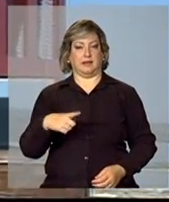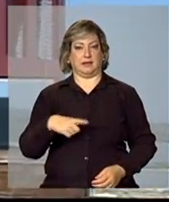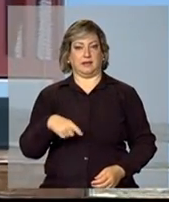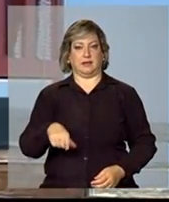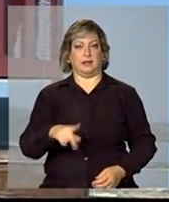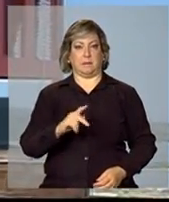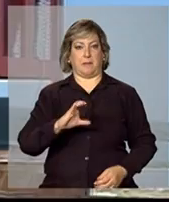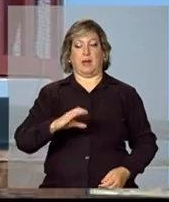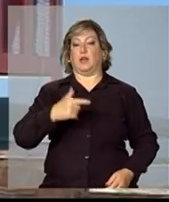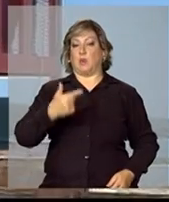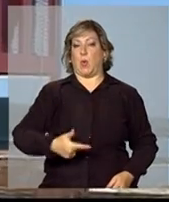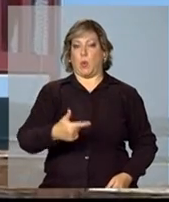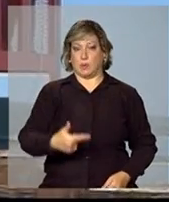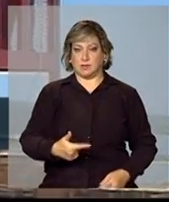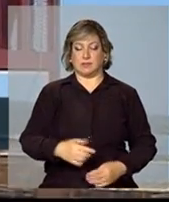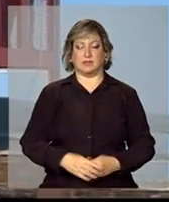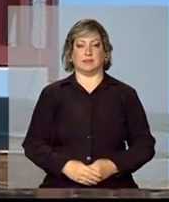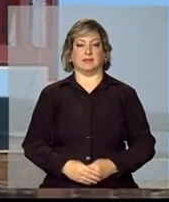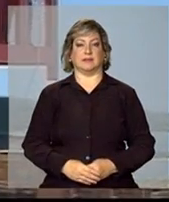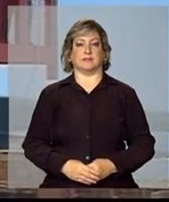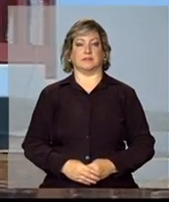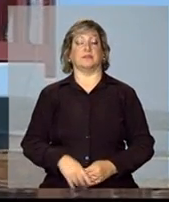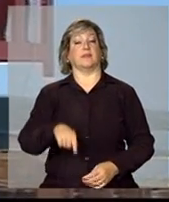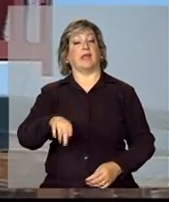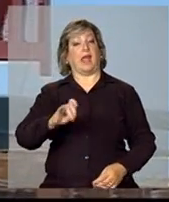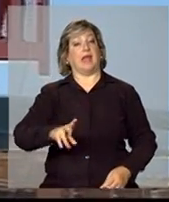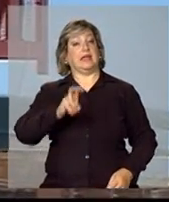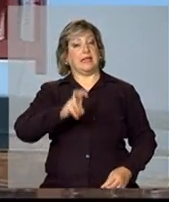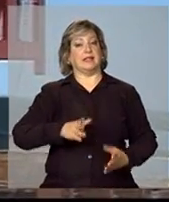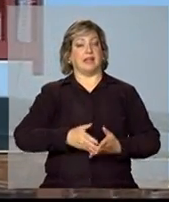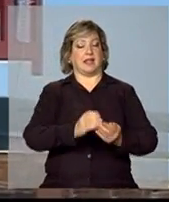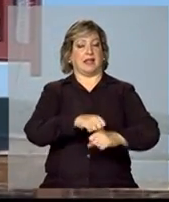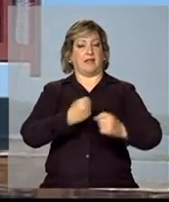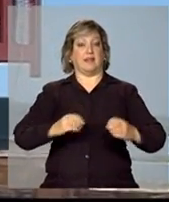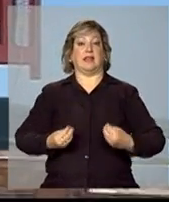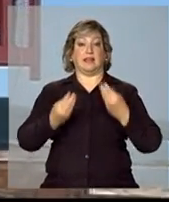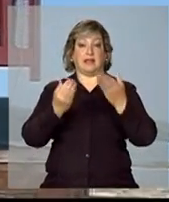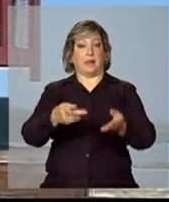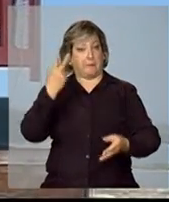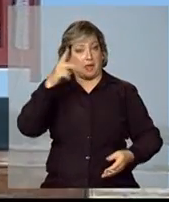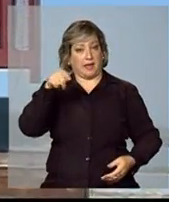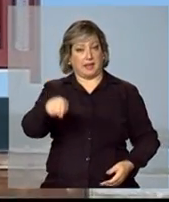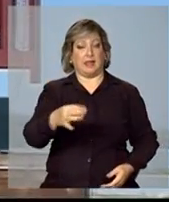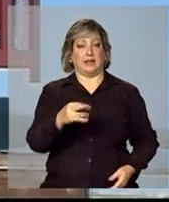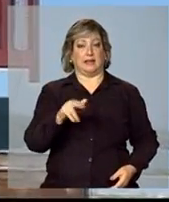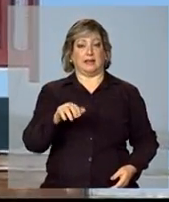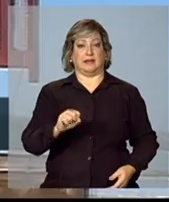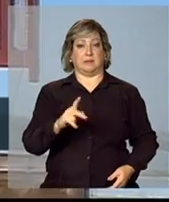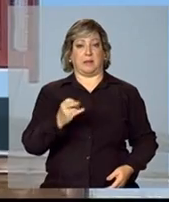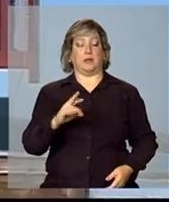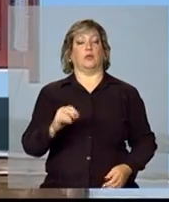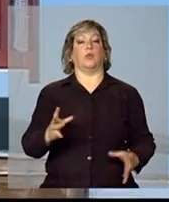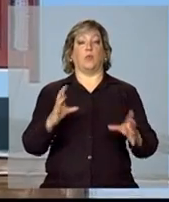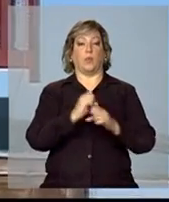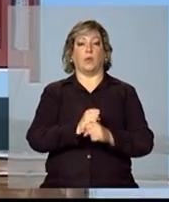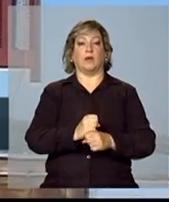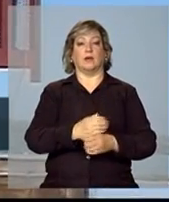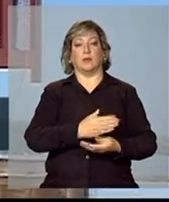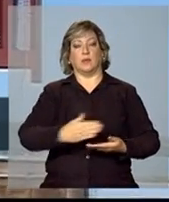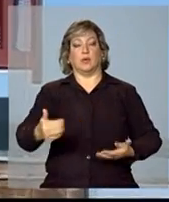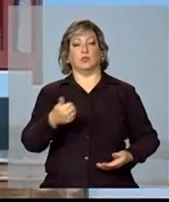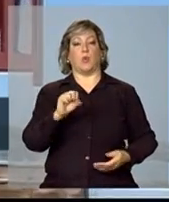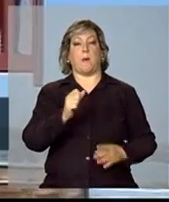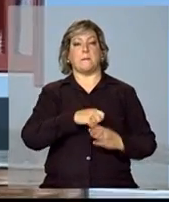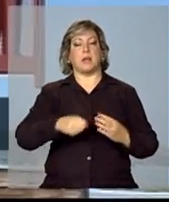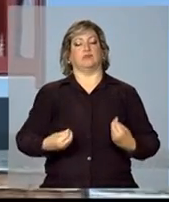OAC 2 e é o quinto navio entregue a Transpetro em 18 meses a cerimônia